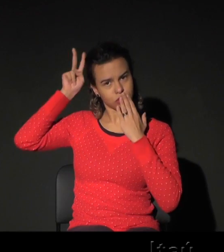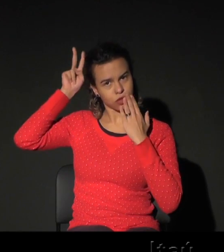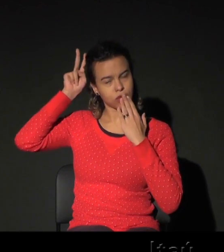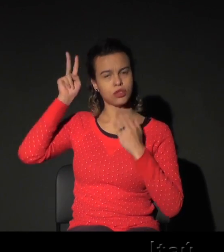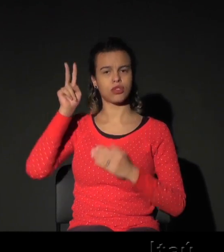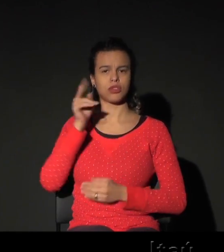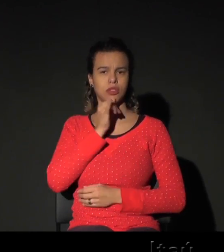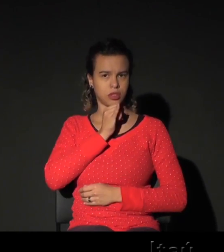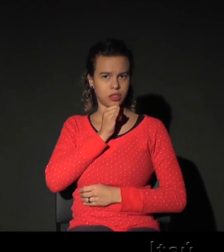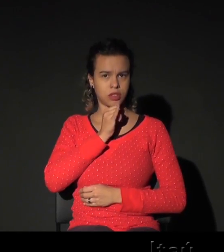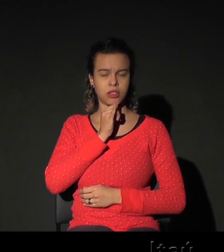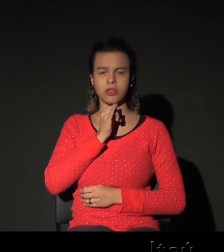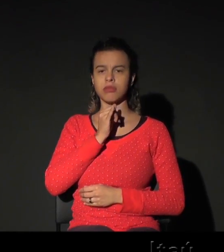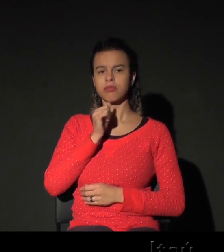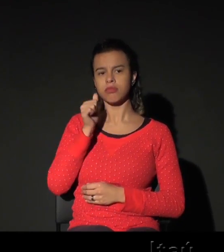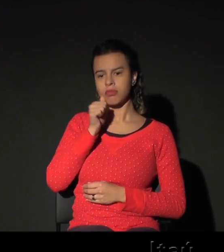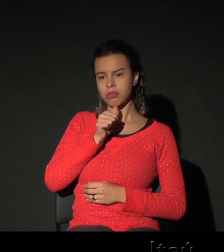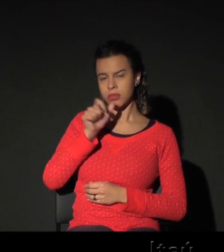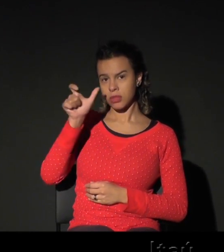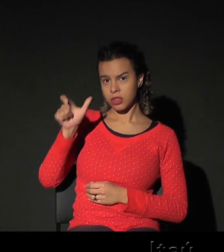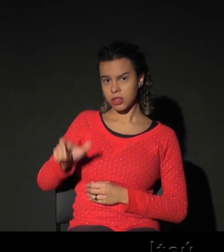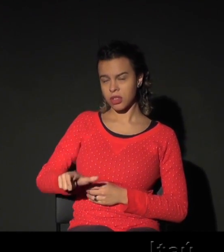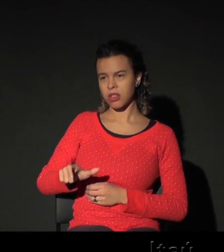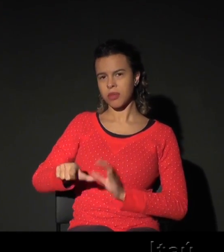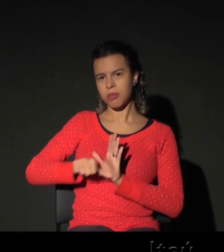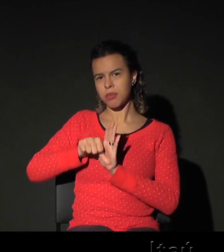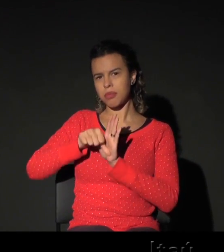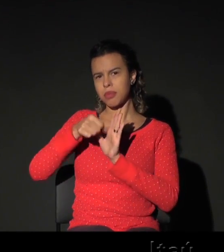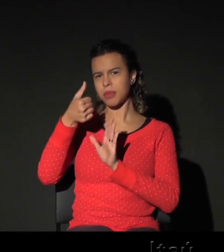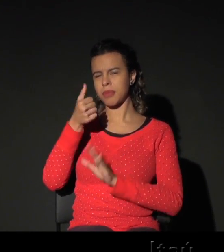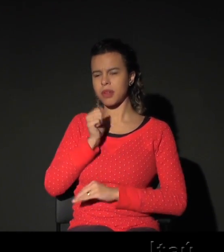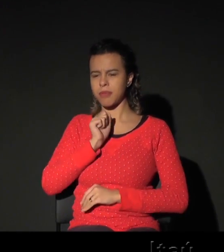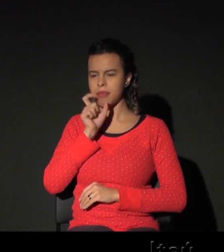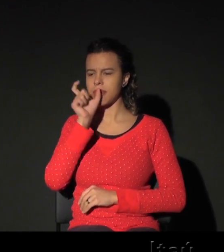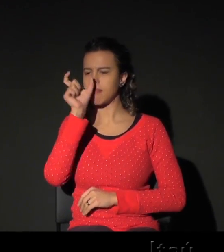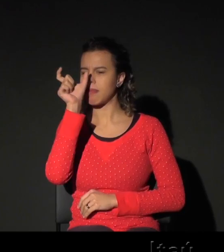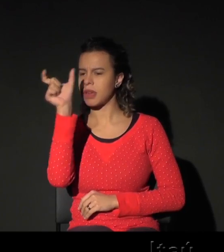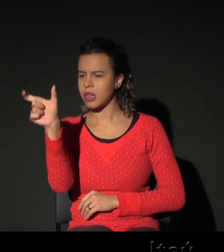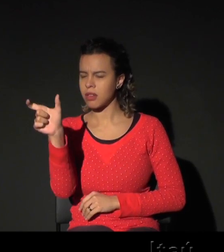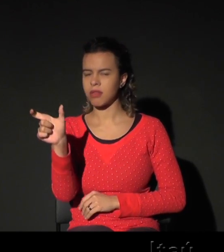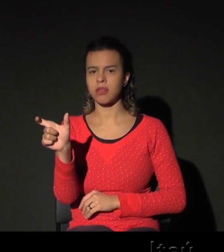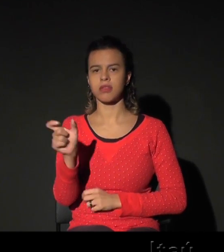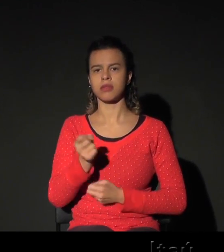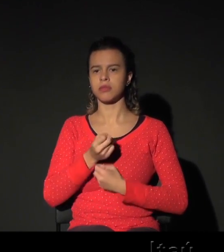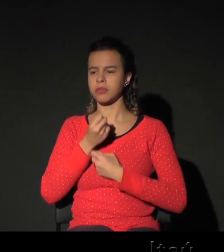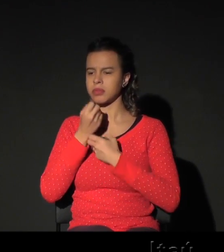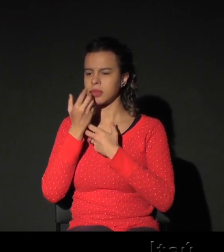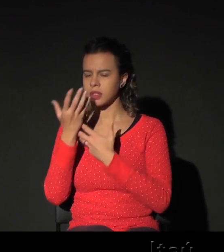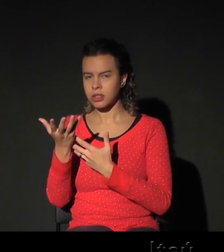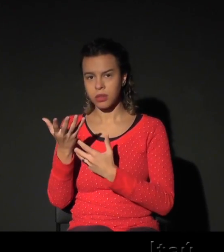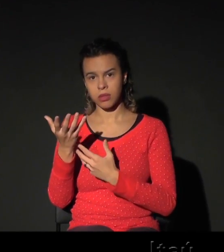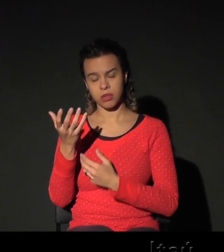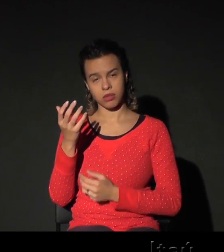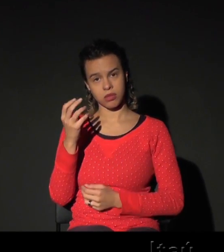por exemplo a mulher que teve a sua primeira palavra a sua primeira expressão